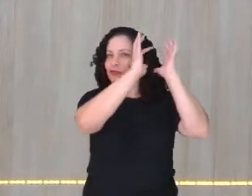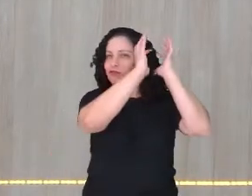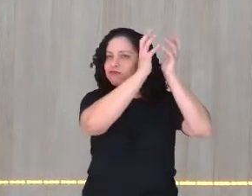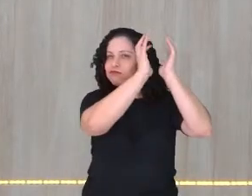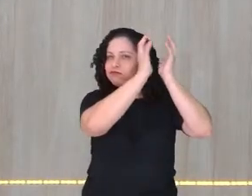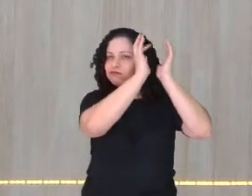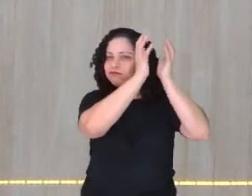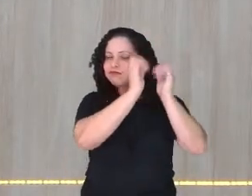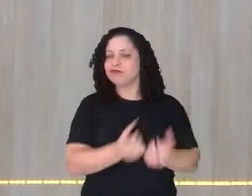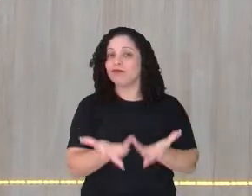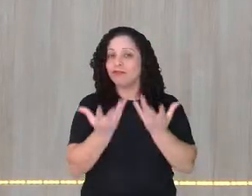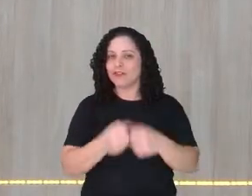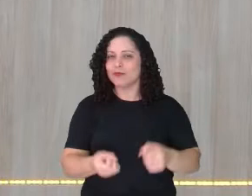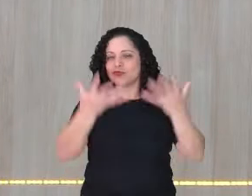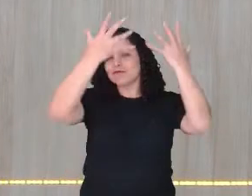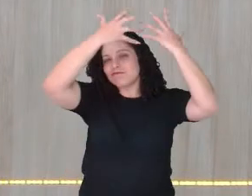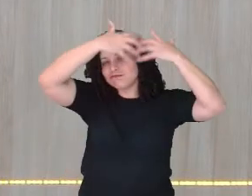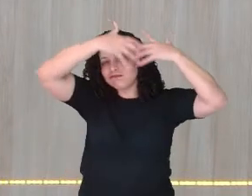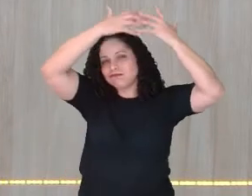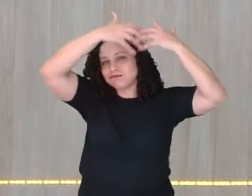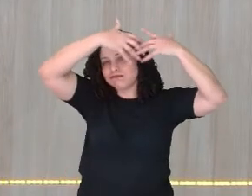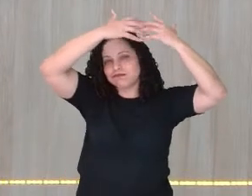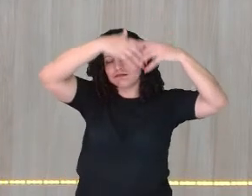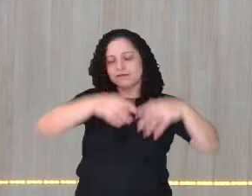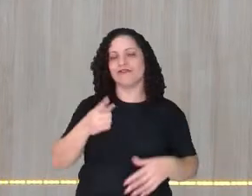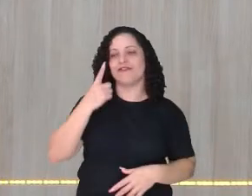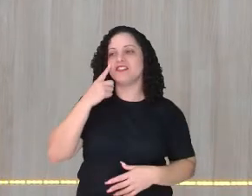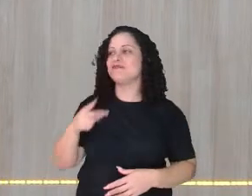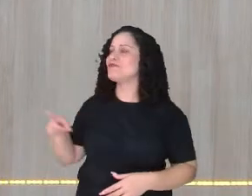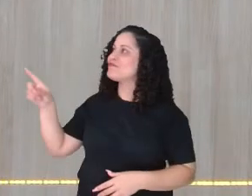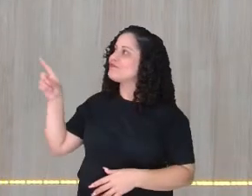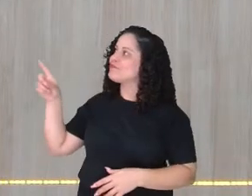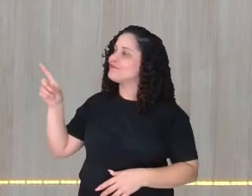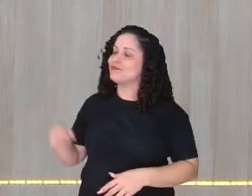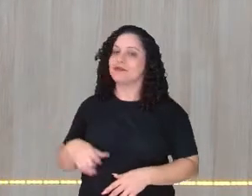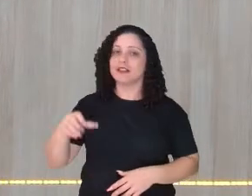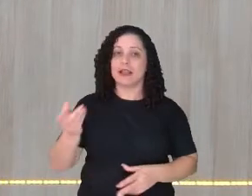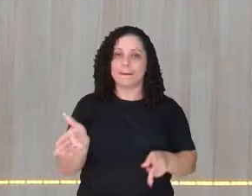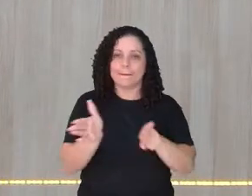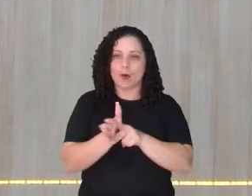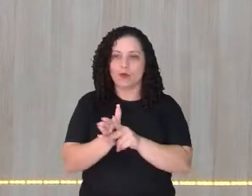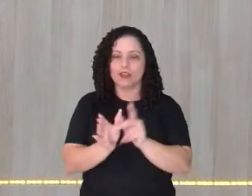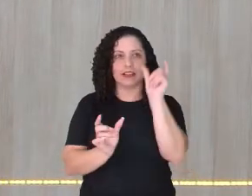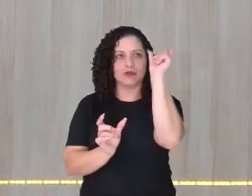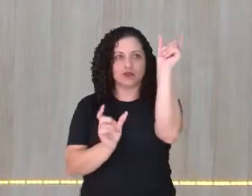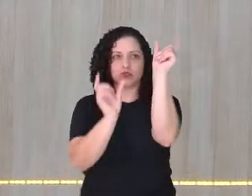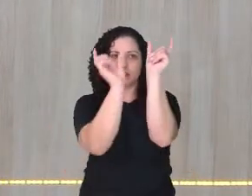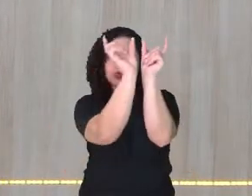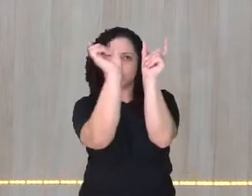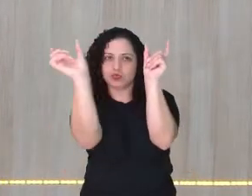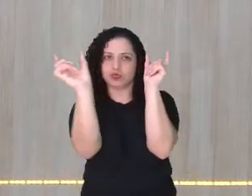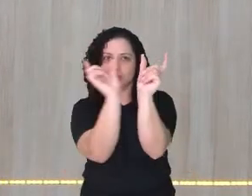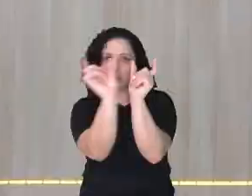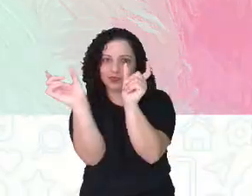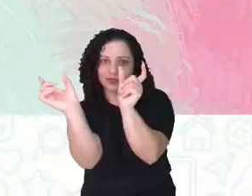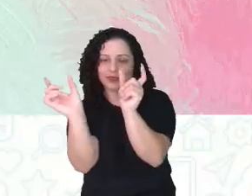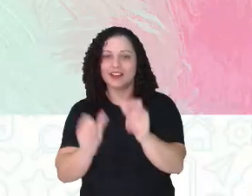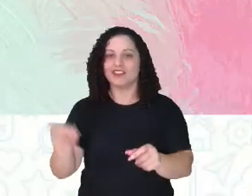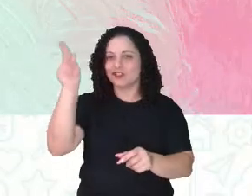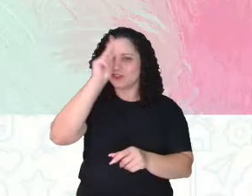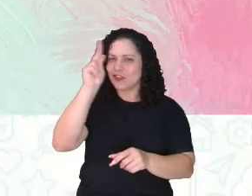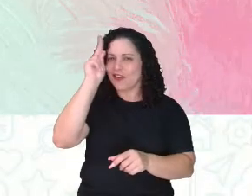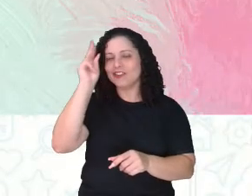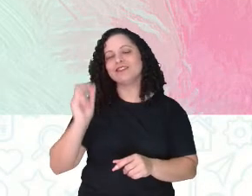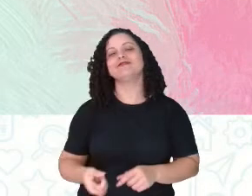começar a nossa conversa aqui refletindo essa charge aí da Mafalda, né? Eu adoro a Mafalda. Olhem só aí na